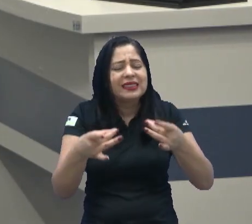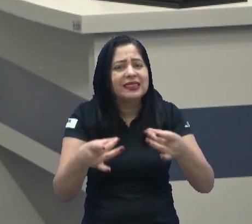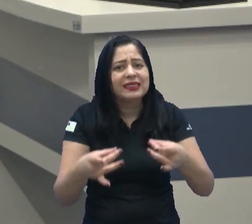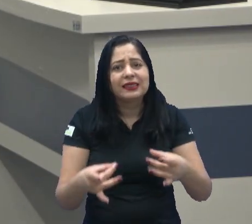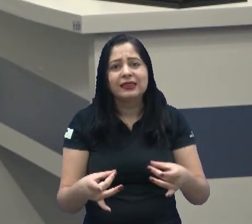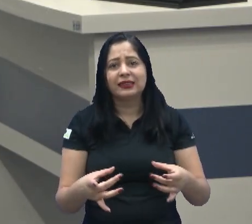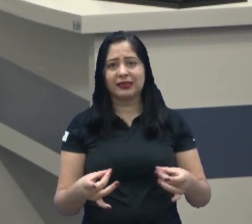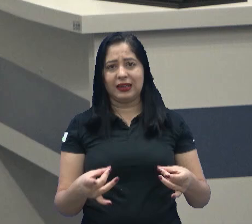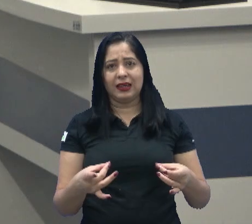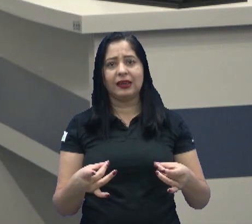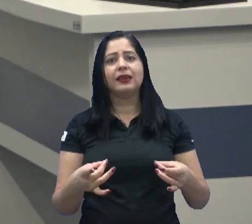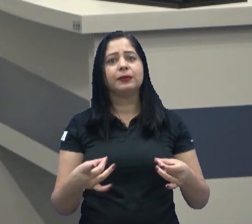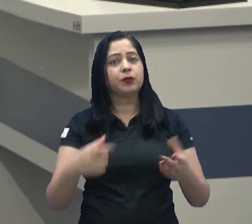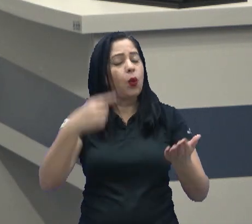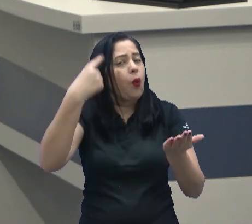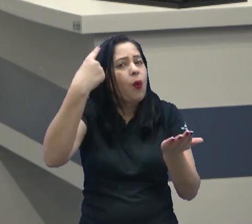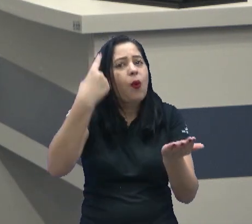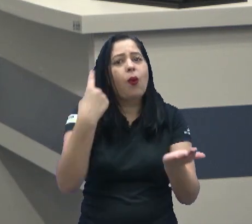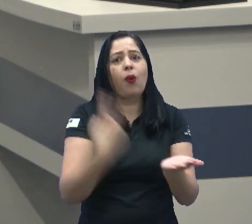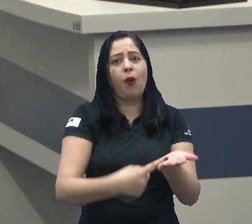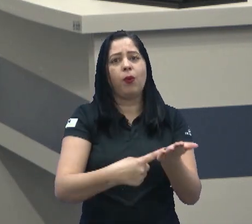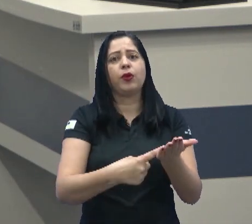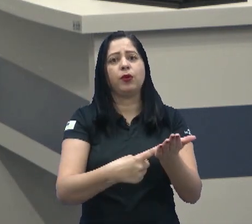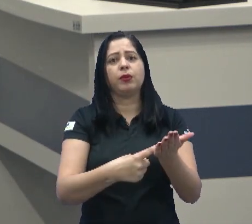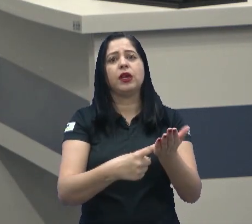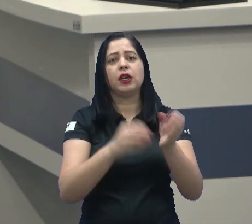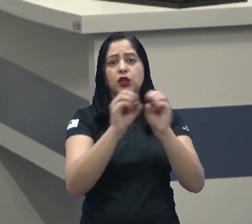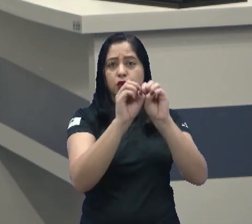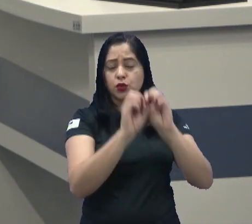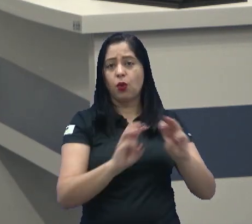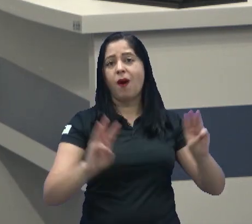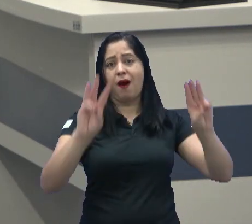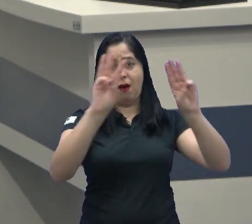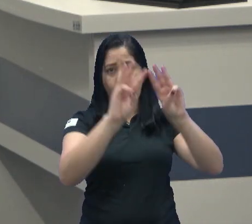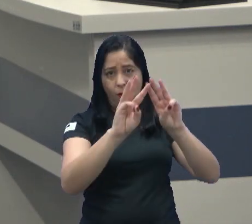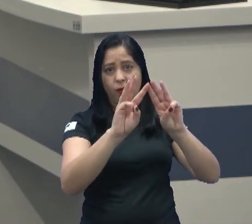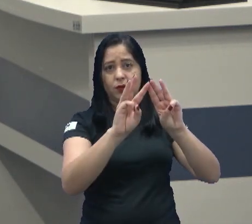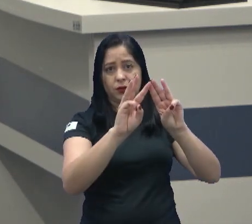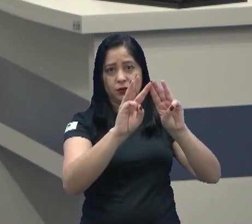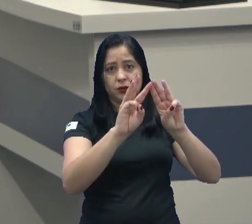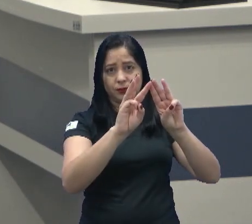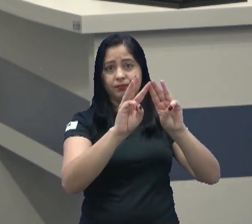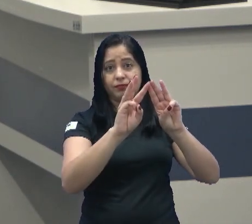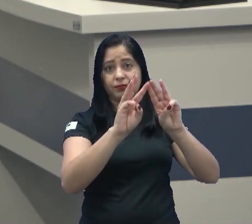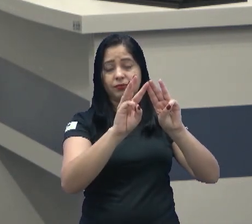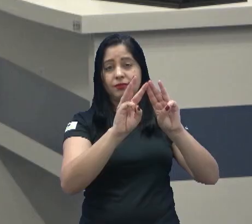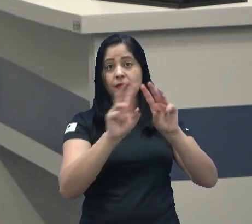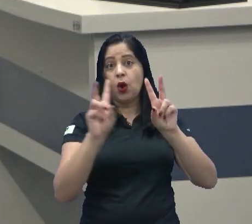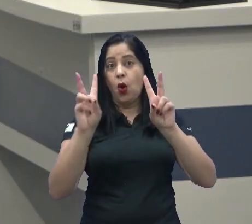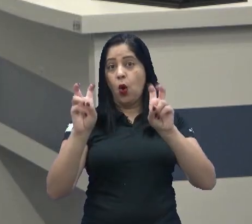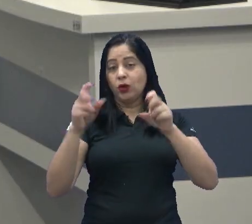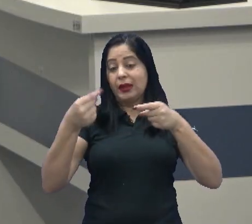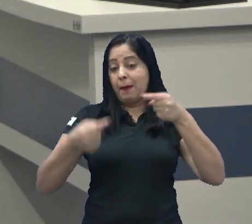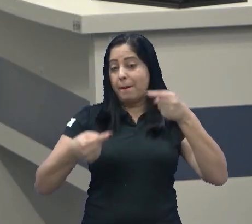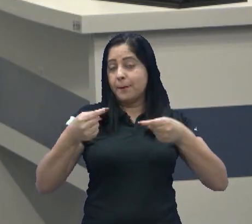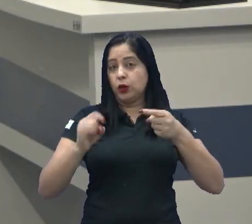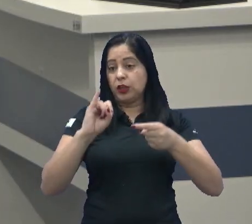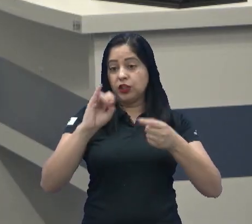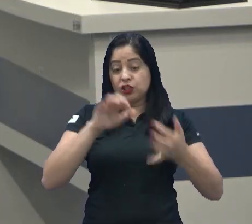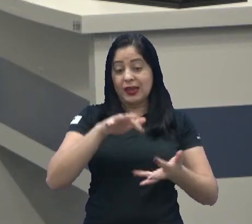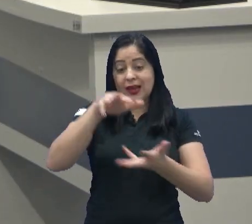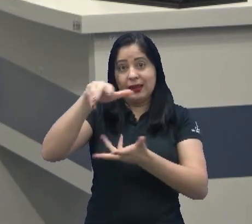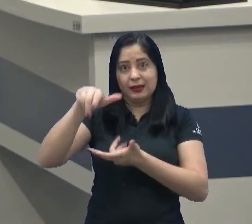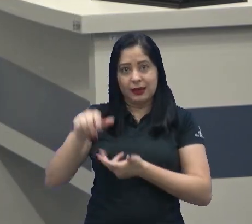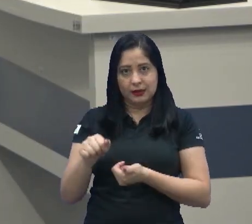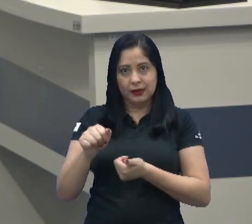do compromisso dele com a ONU, né, em relação à política internacional, a defesa que ele